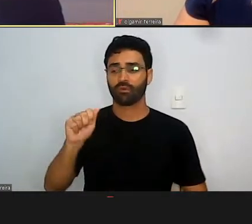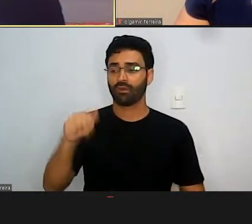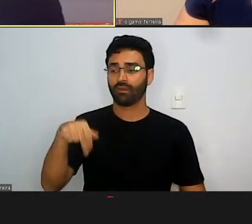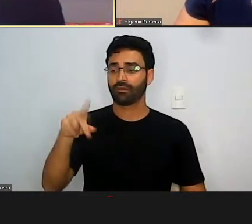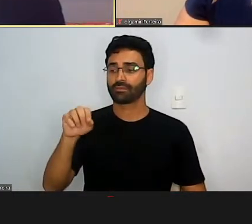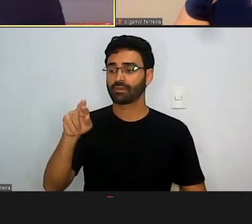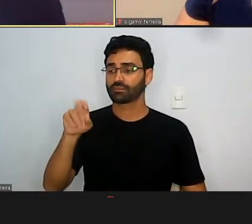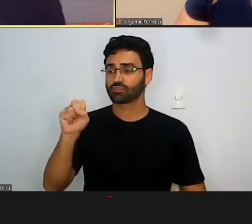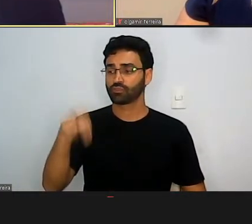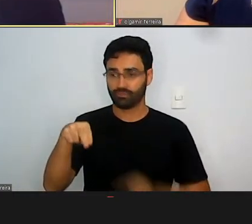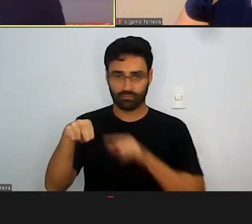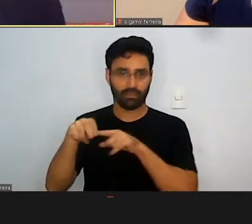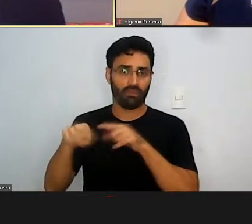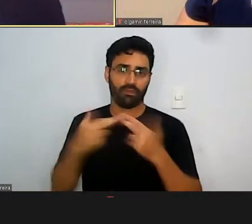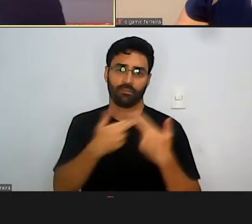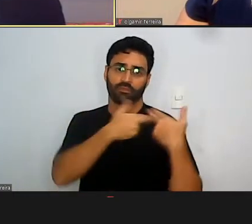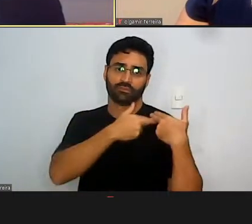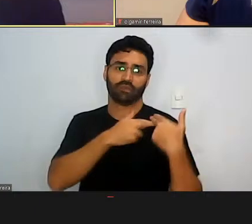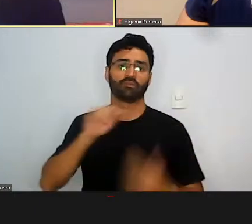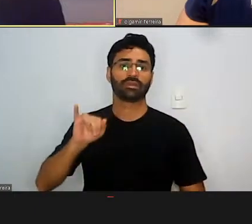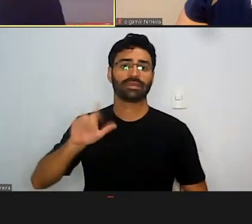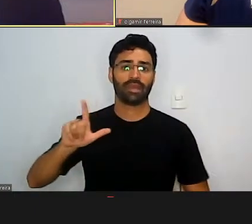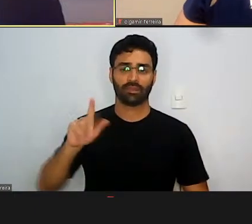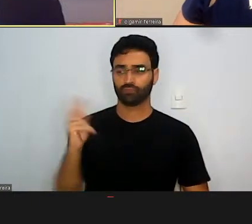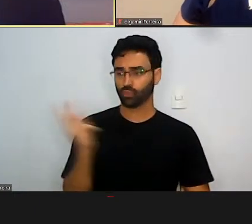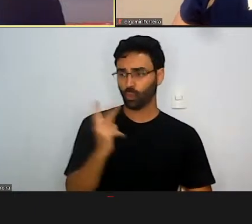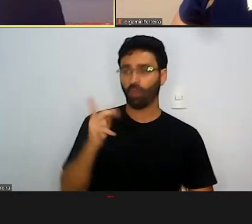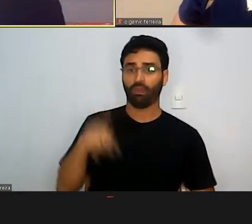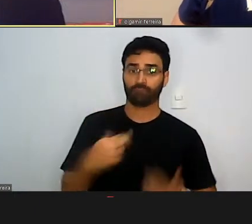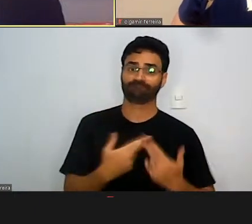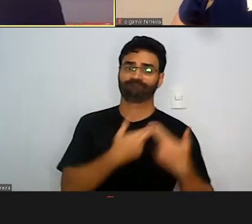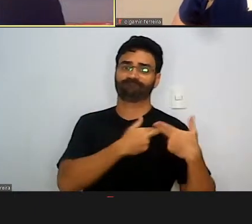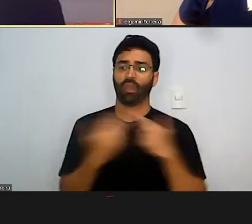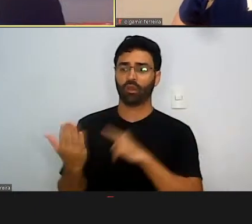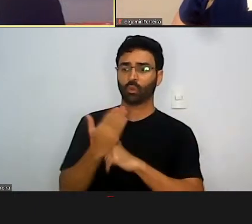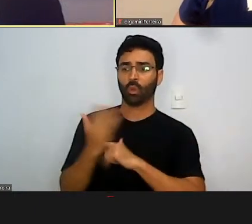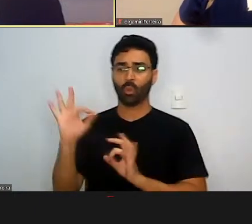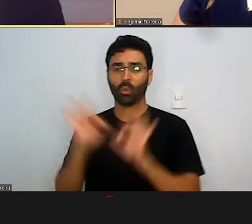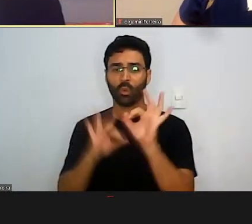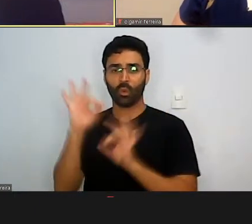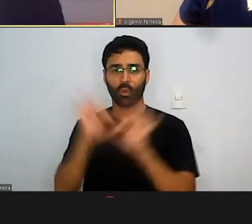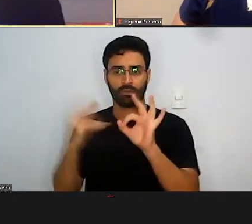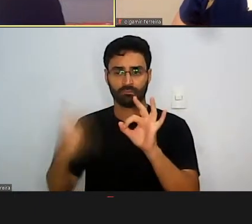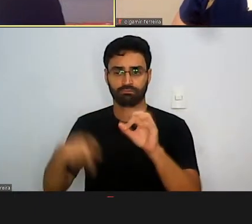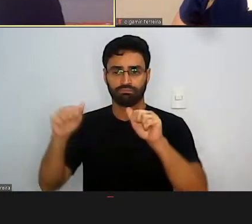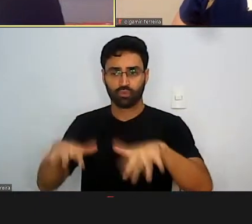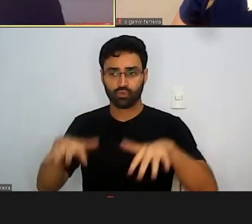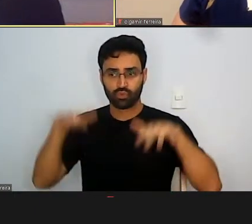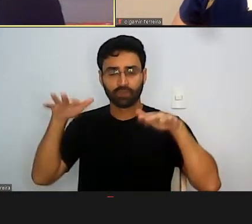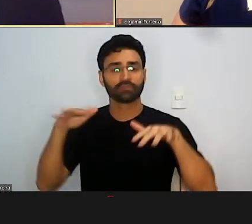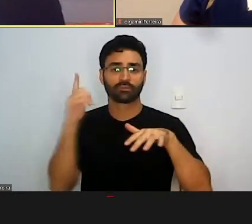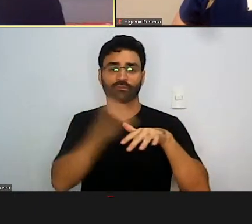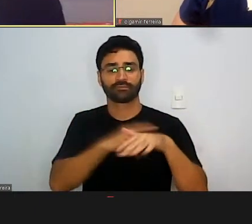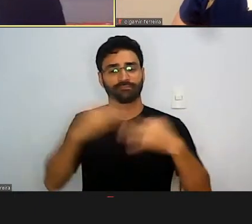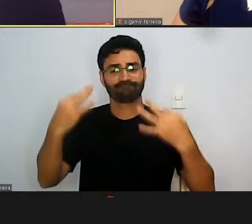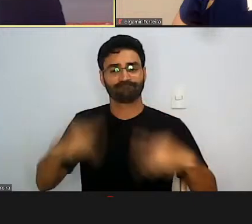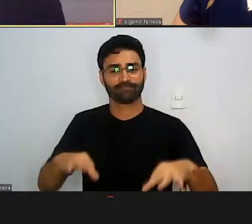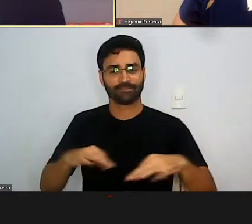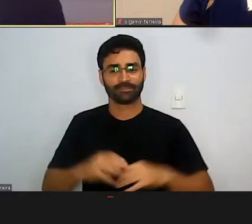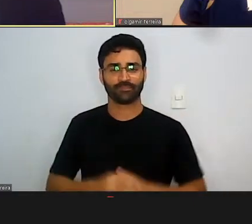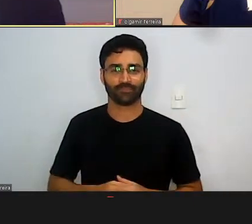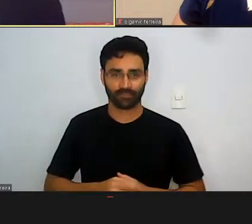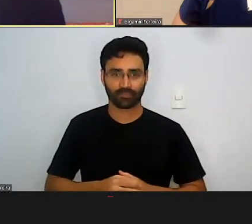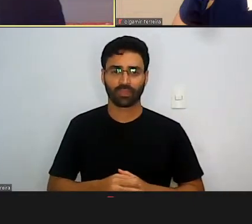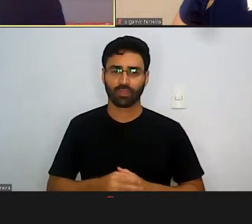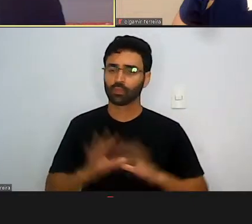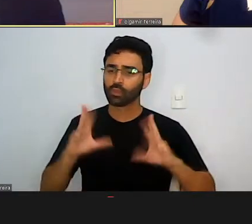do Instituto de Letras foram fundamentais também para a organização do evento, né, para que ele pudesse ocorrer da melhor maneira possível, toda a